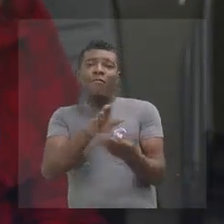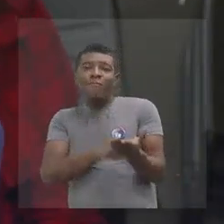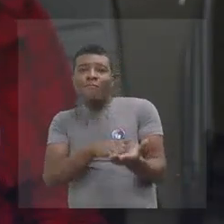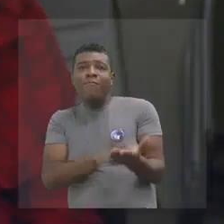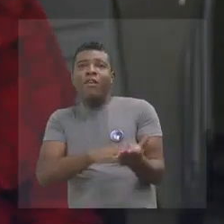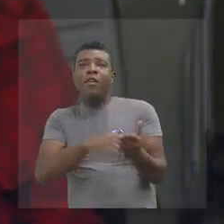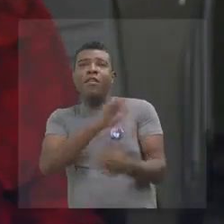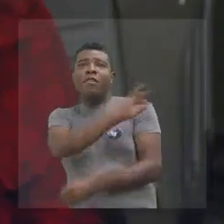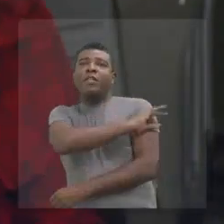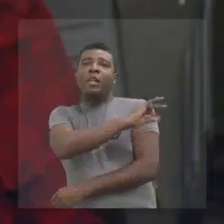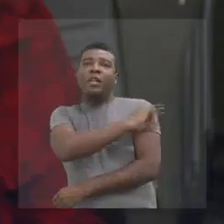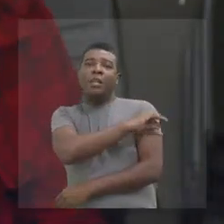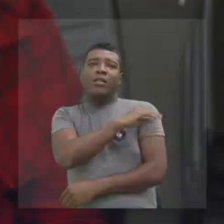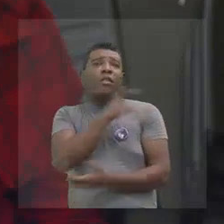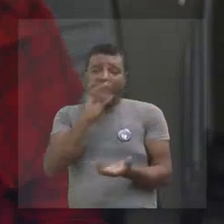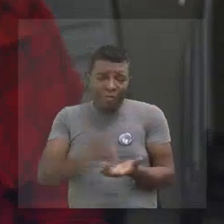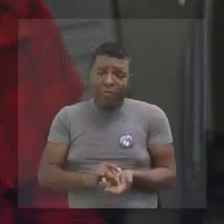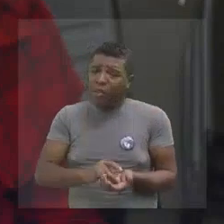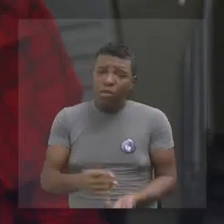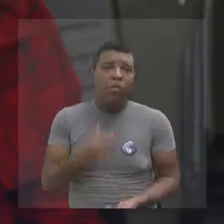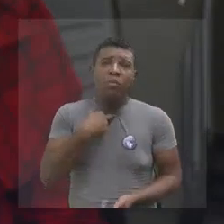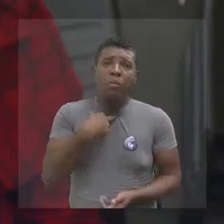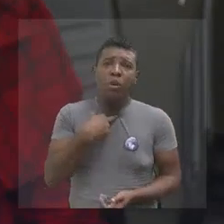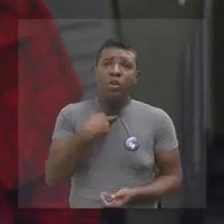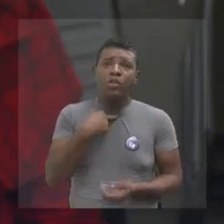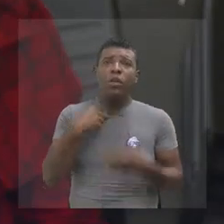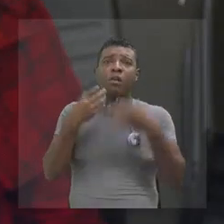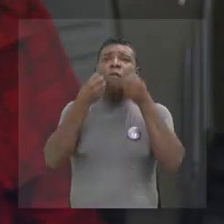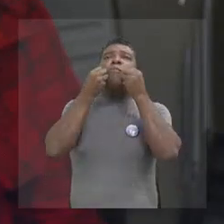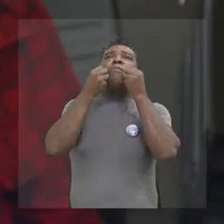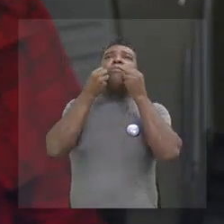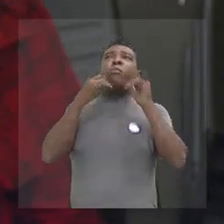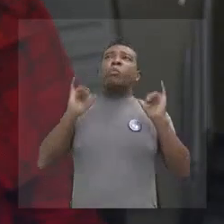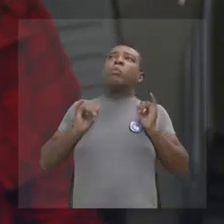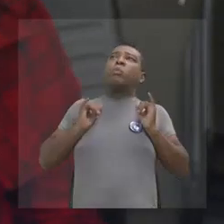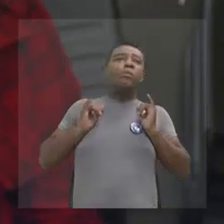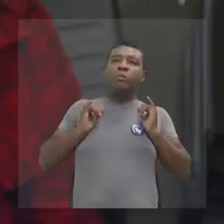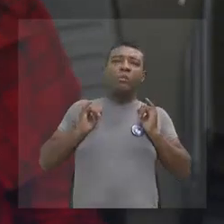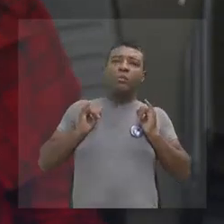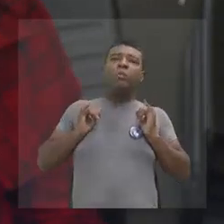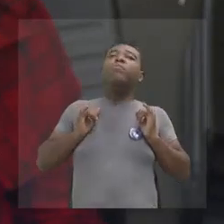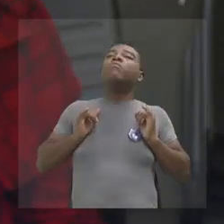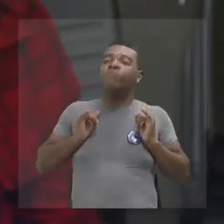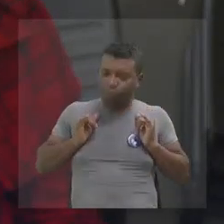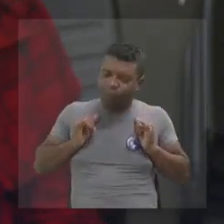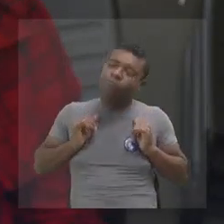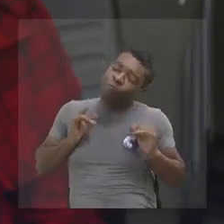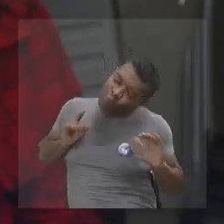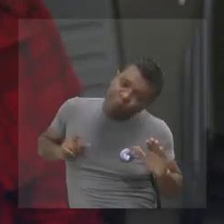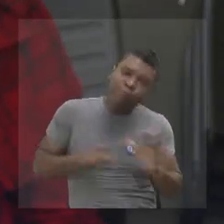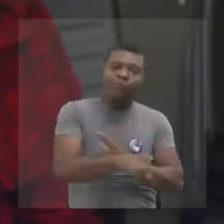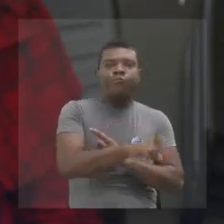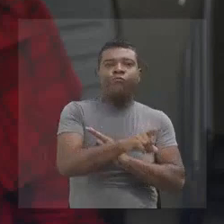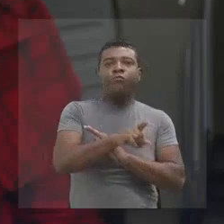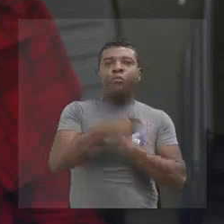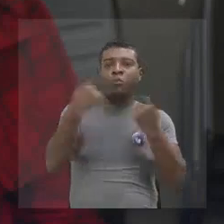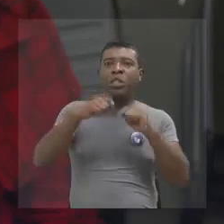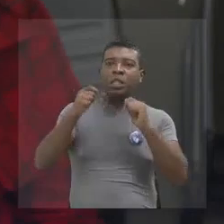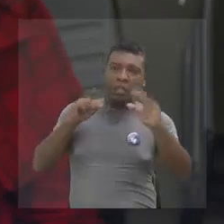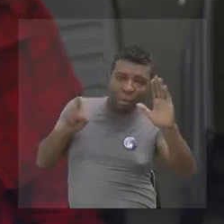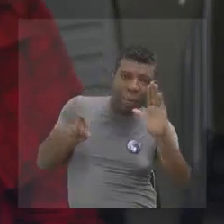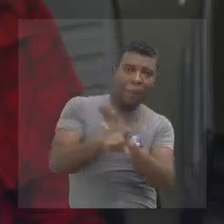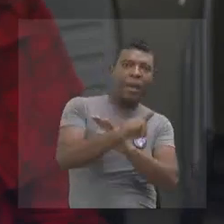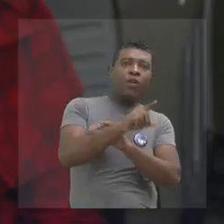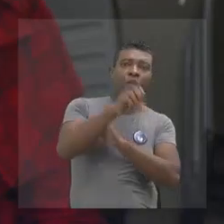devem fazer isso não podem de forma nenhuma é se omitir de perguntar porque que a justiça federal diz que as